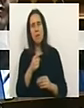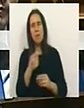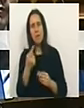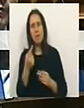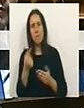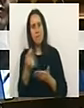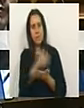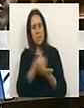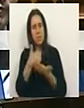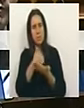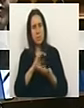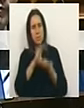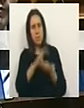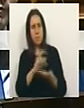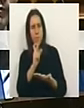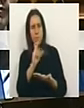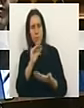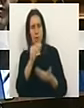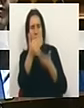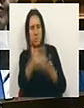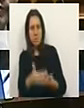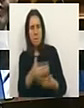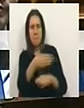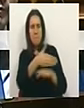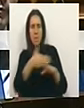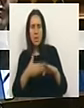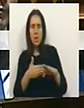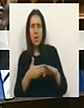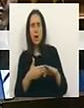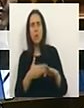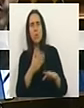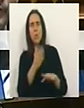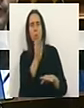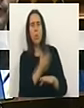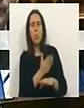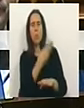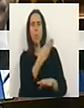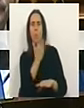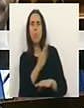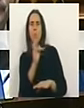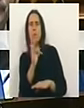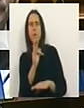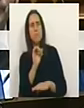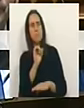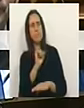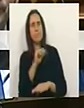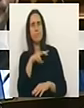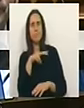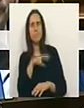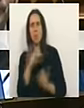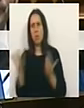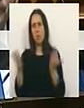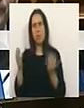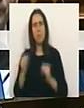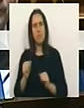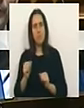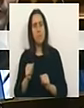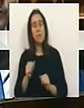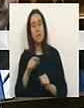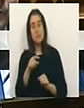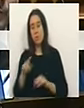financiamento a 10 anos que são ou metade ou a quarta parte do que paga Portugal. se nós estamos a crescer muito menos do que os